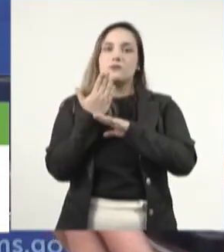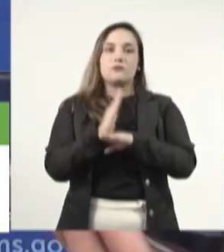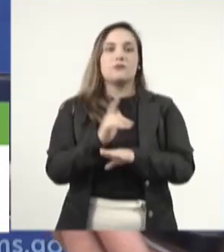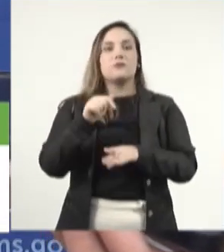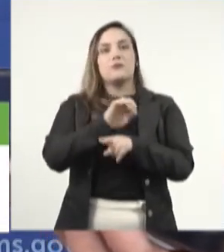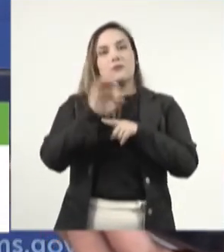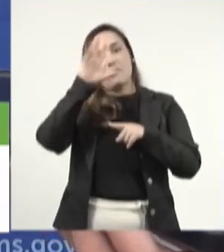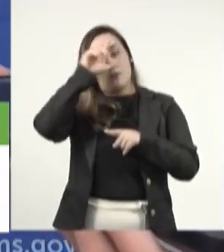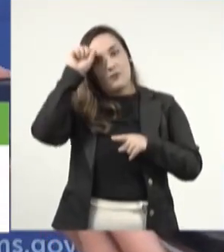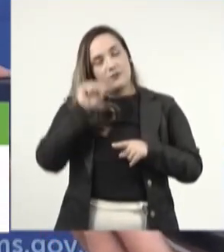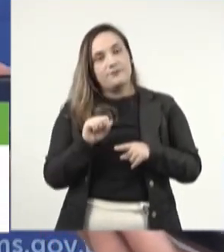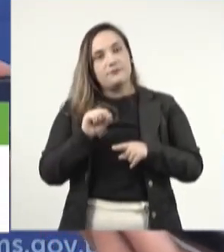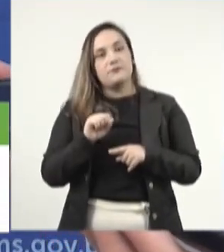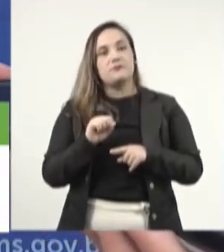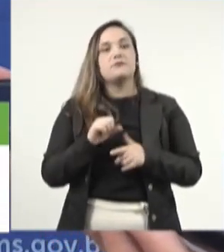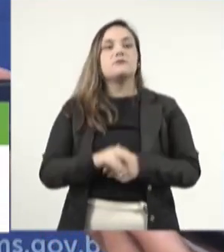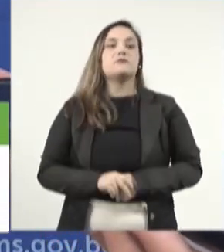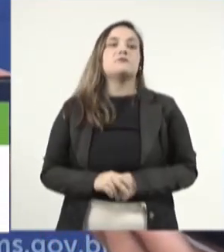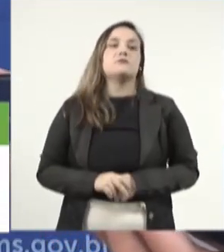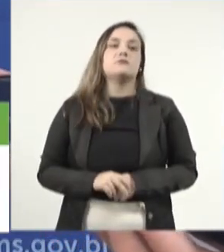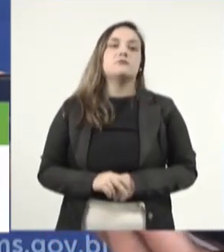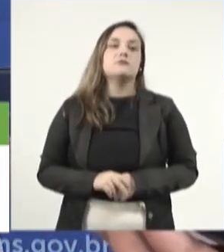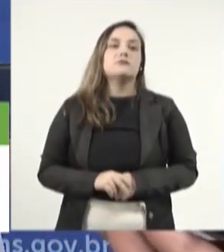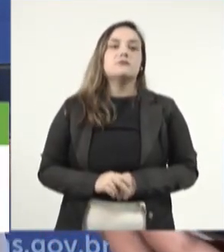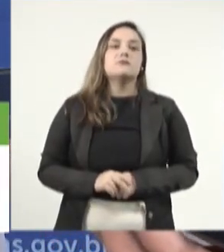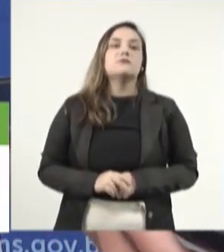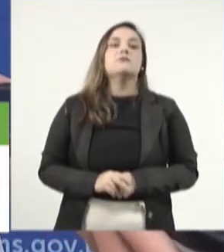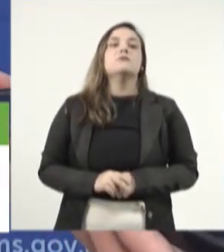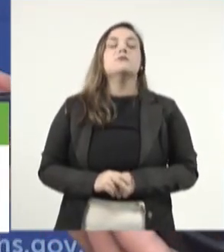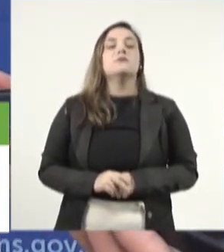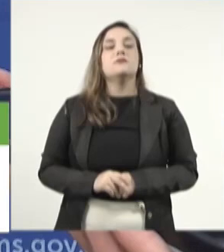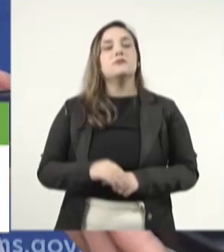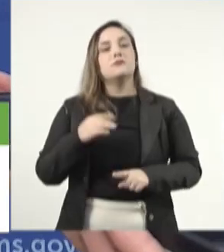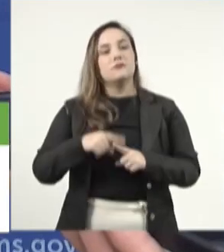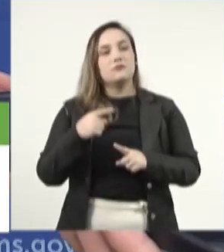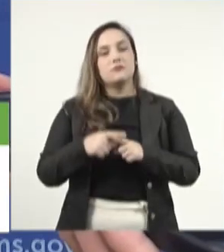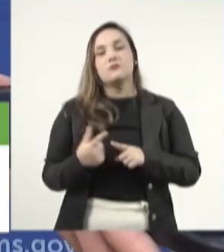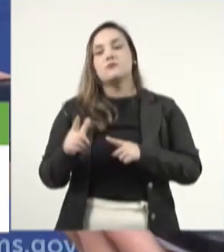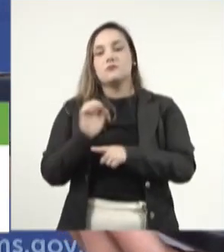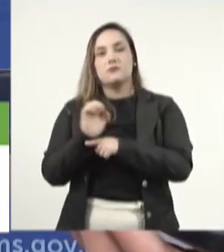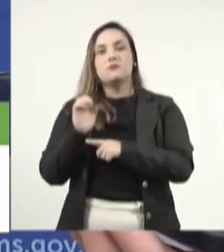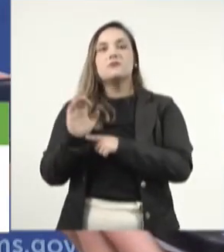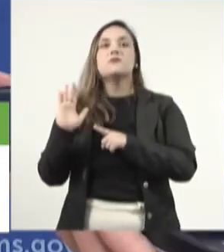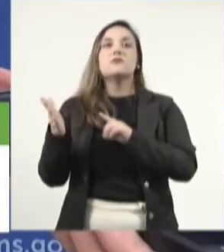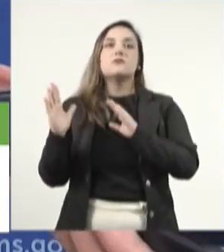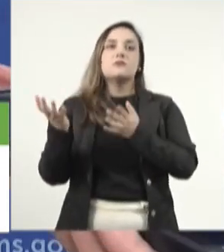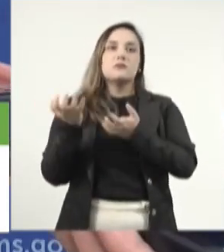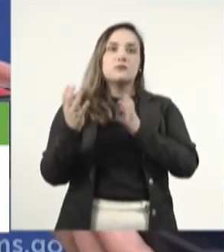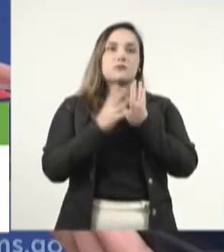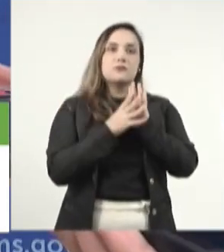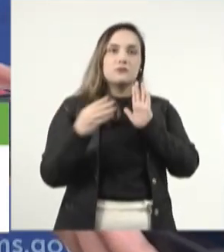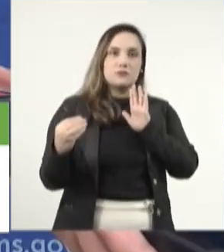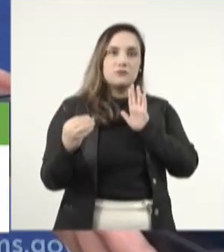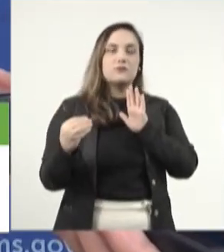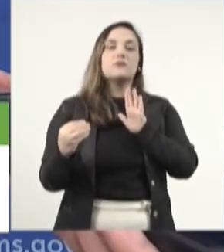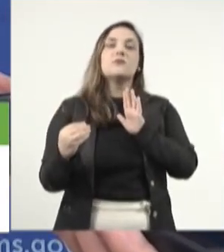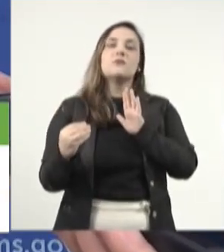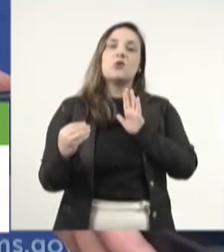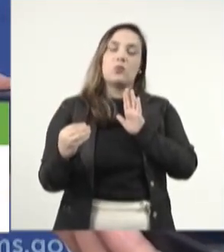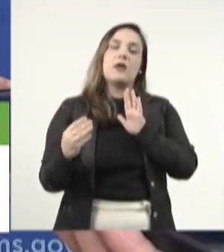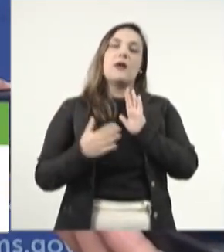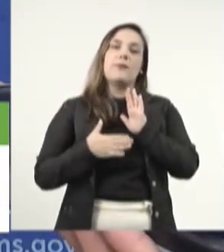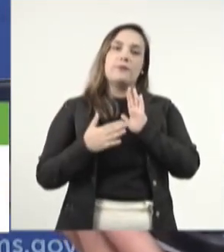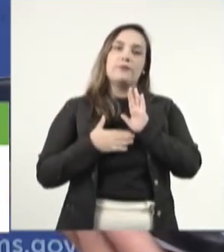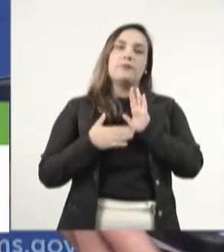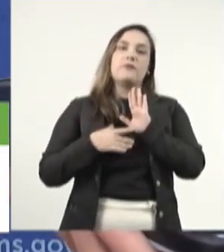Mato Grosso do Sul. Desde quando a gente apresentou, outros estados da federação já estão querendo copiar esse modelo. Então, como mãe atípica,